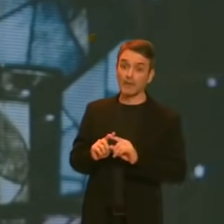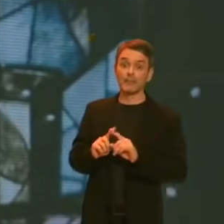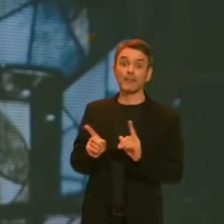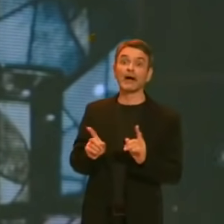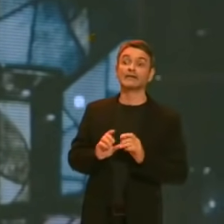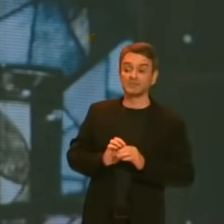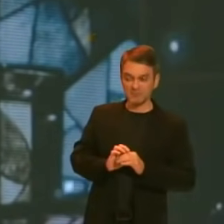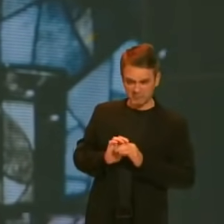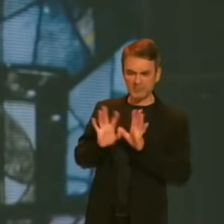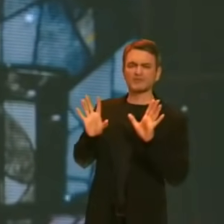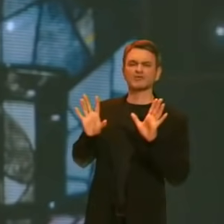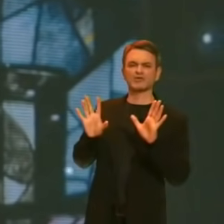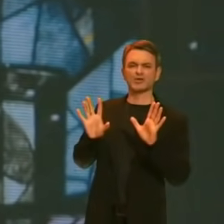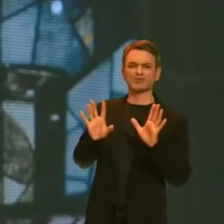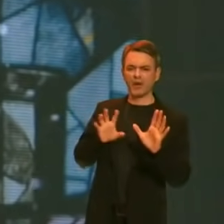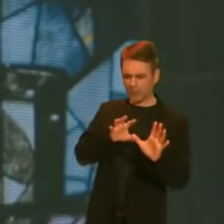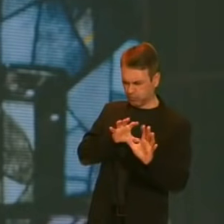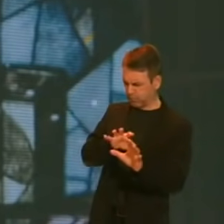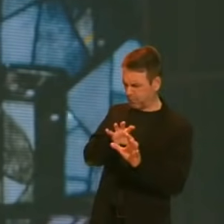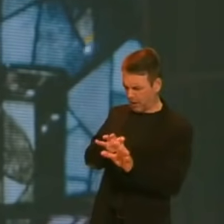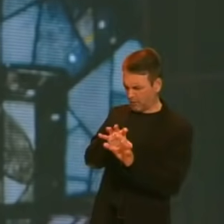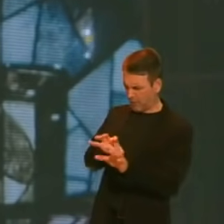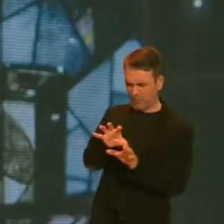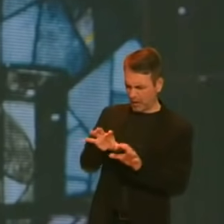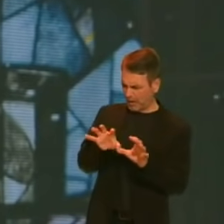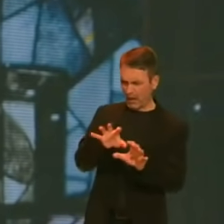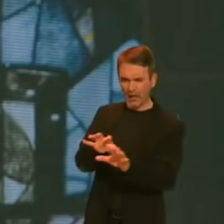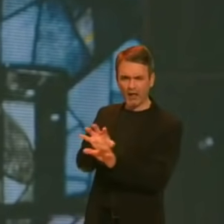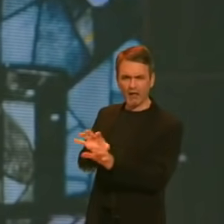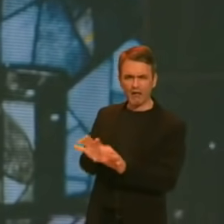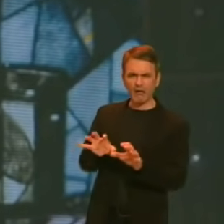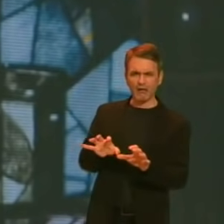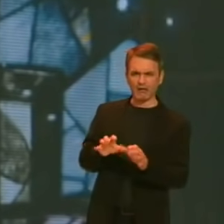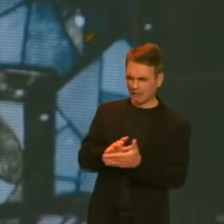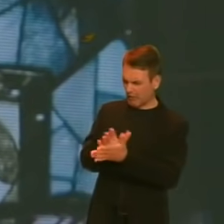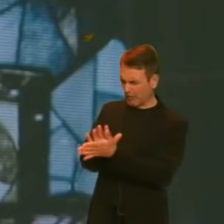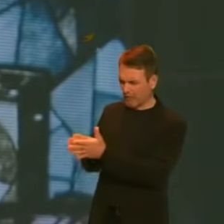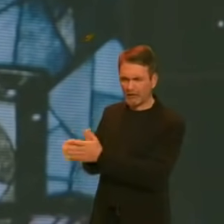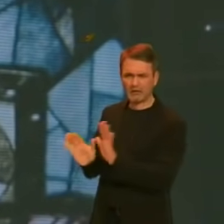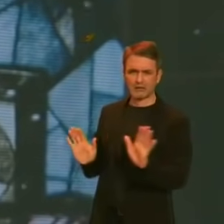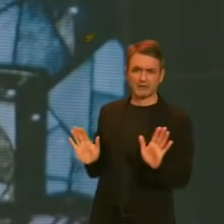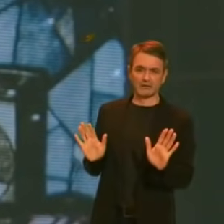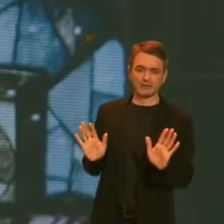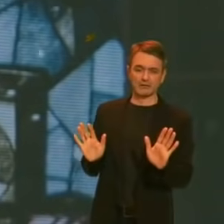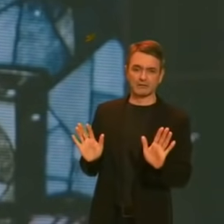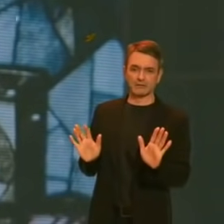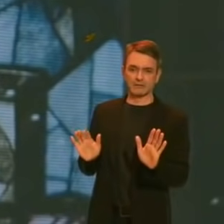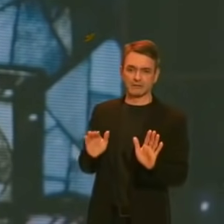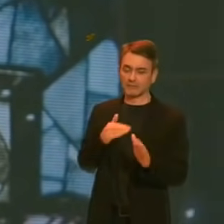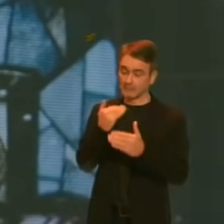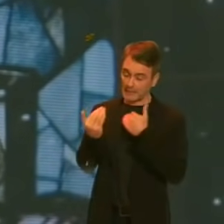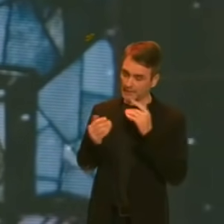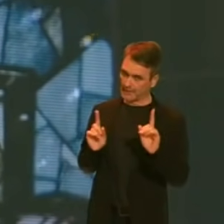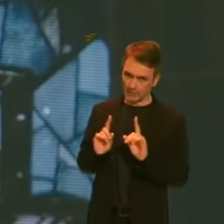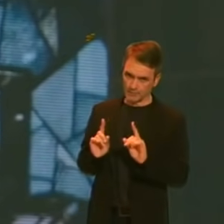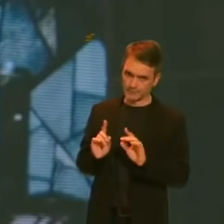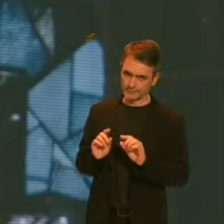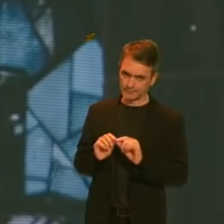que eles têm permissão de tormento. E o foco desse tormento